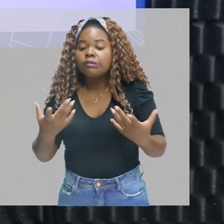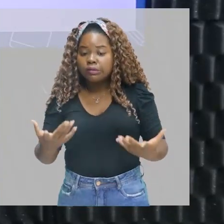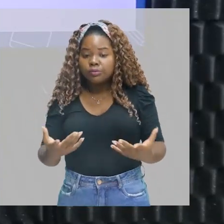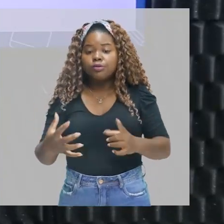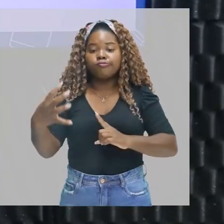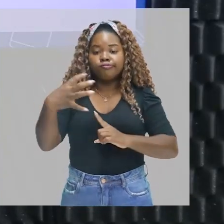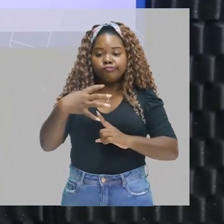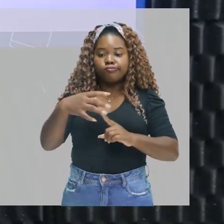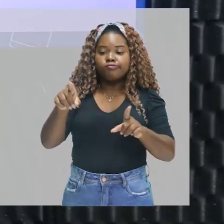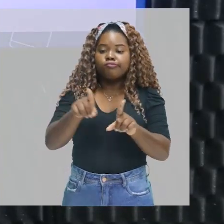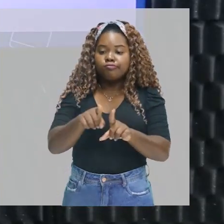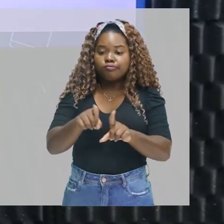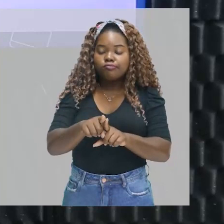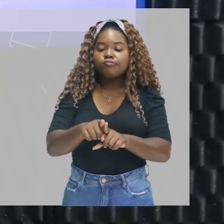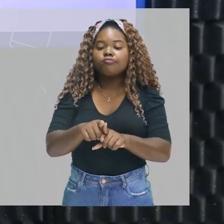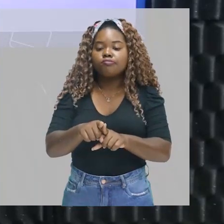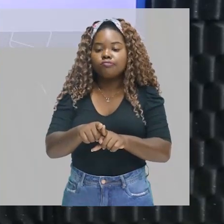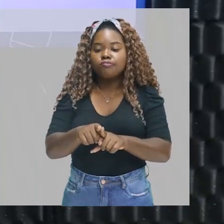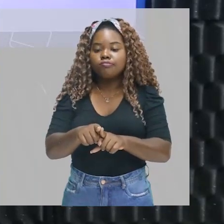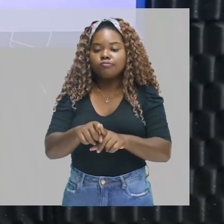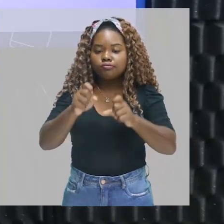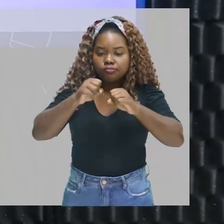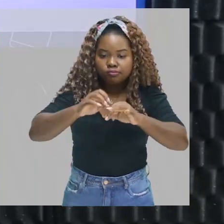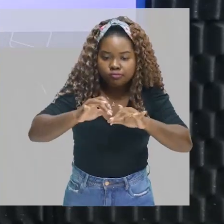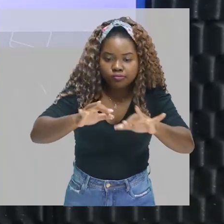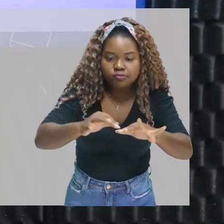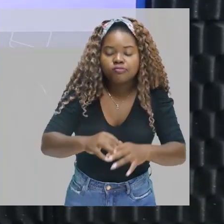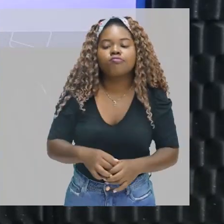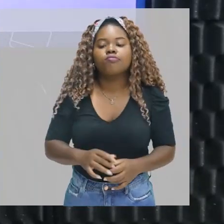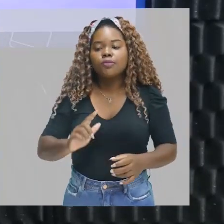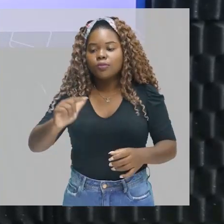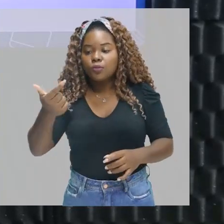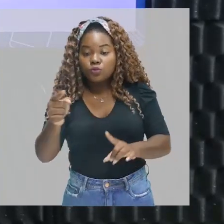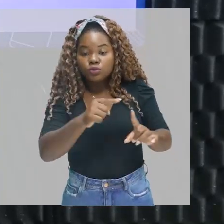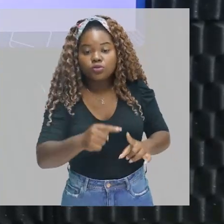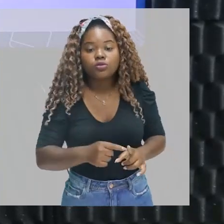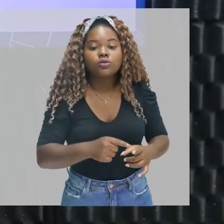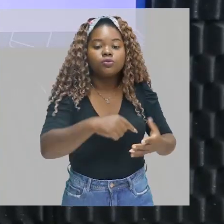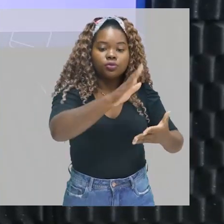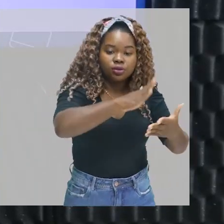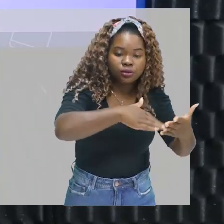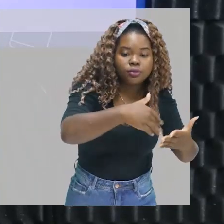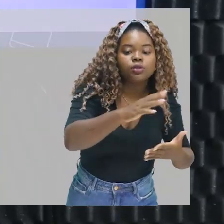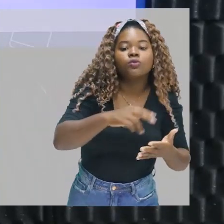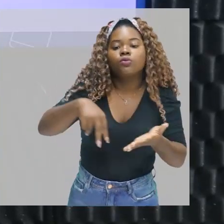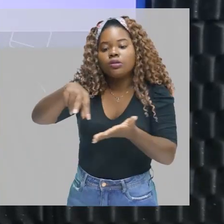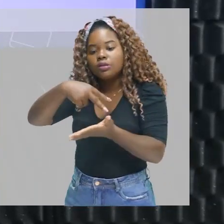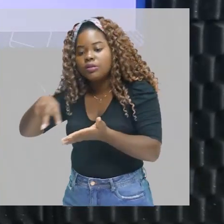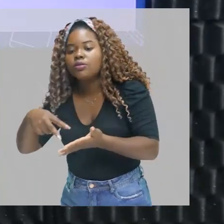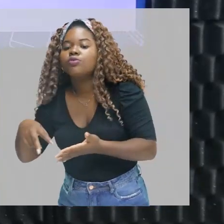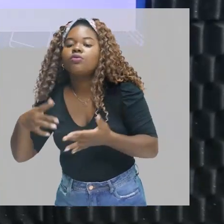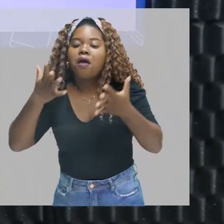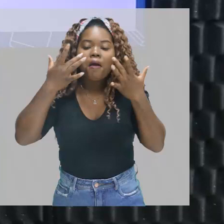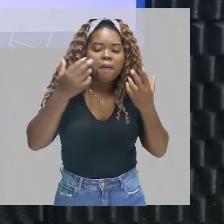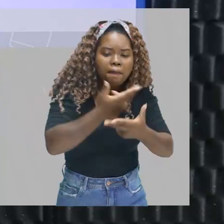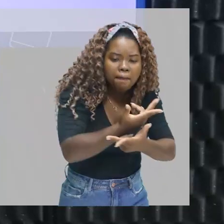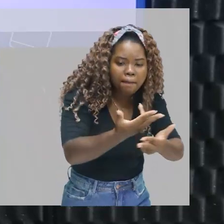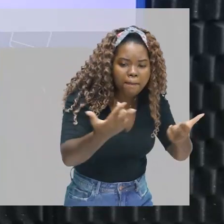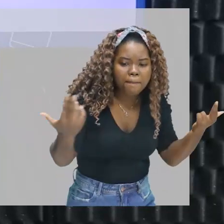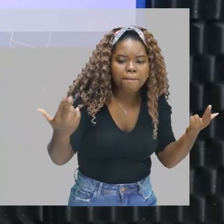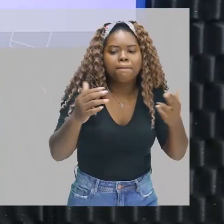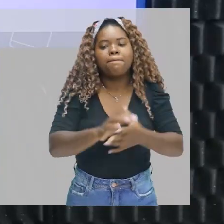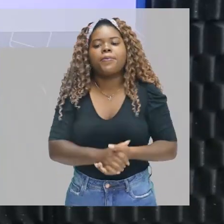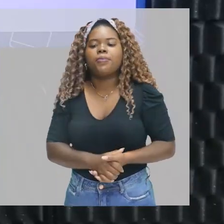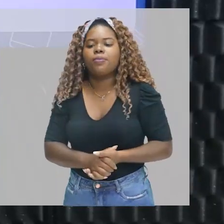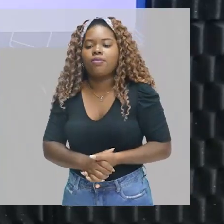maneiras, através da música, da pintura, da escultura, da dança, dos gestos. Então,